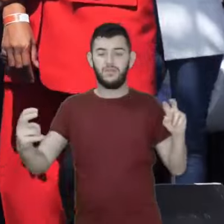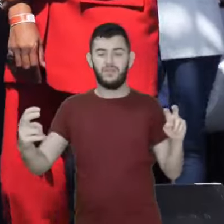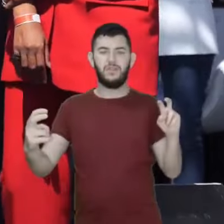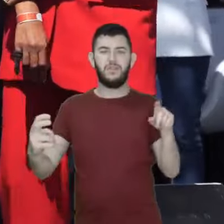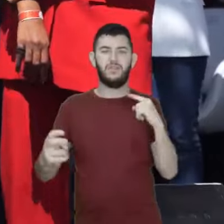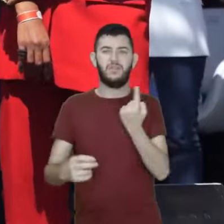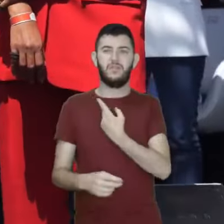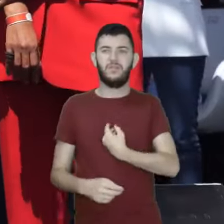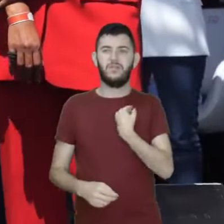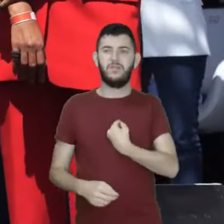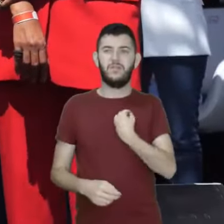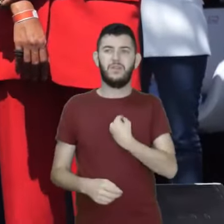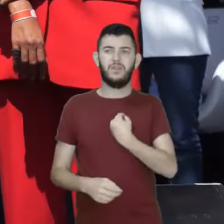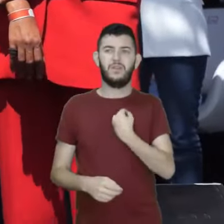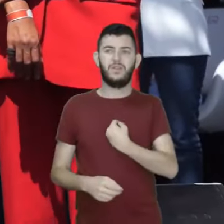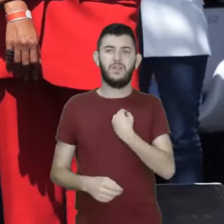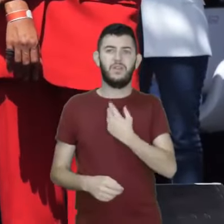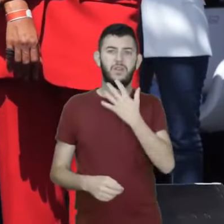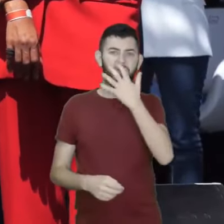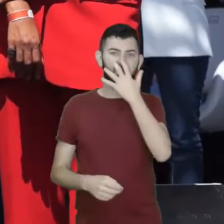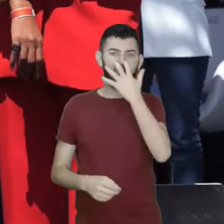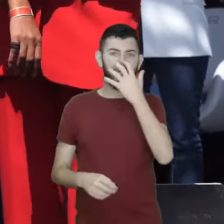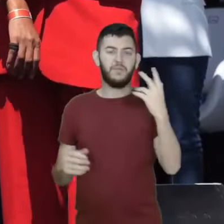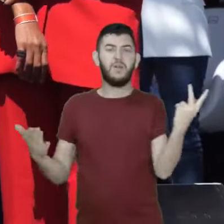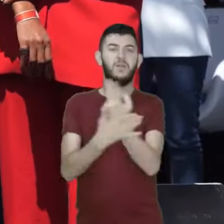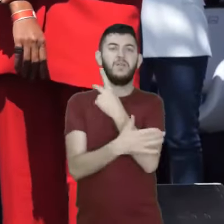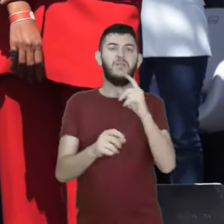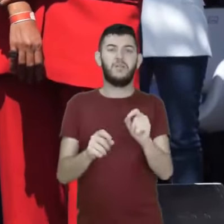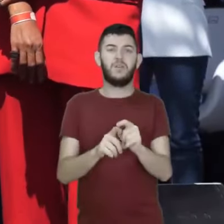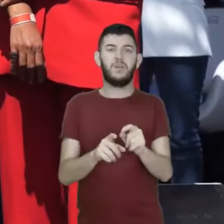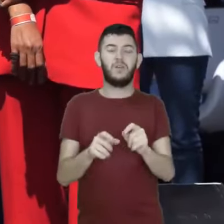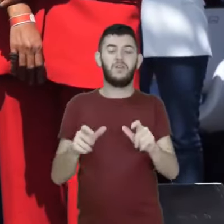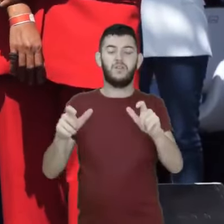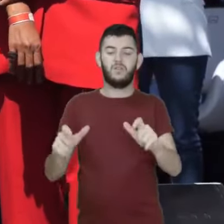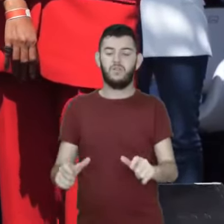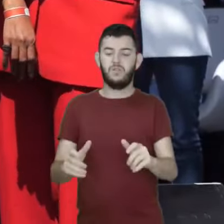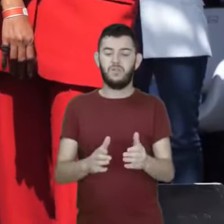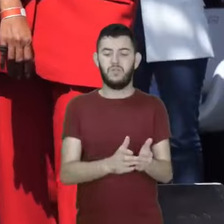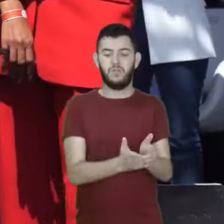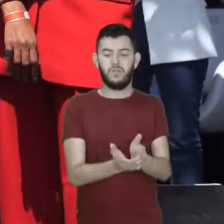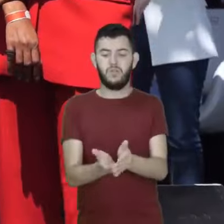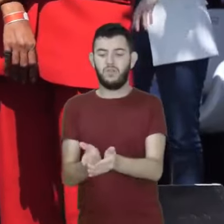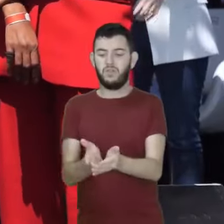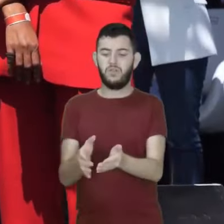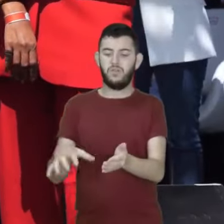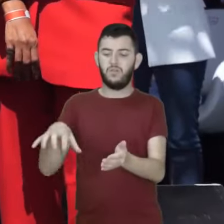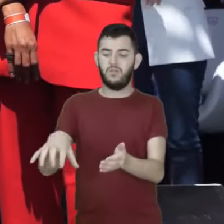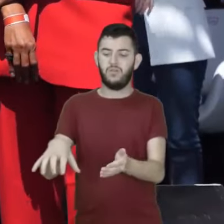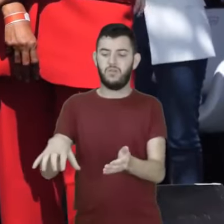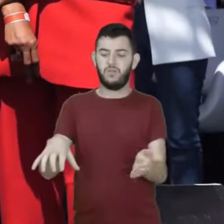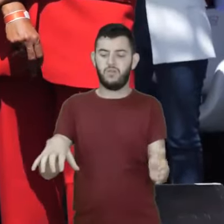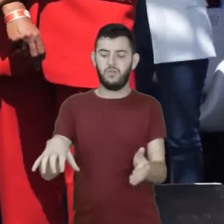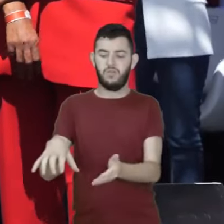Marítima, parece que você está em Munique, parece que você está na Áustria, de tão bonito. Praias maravilhosas,